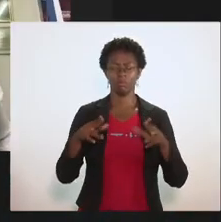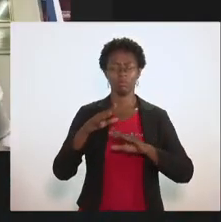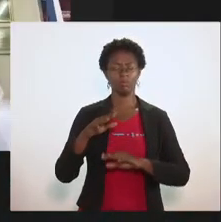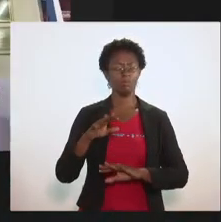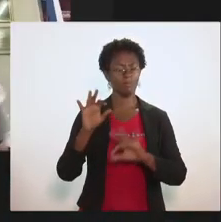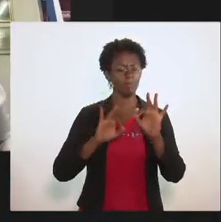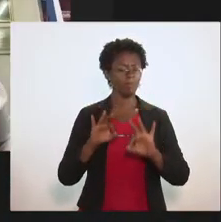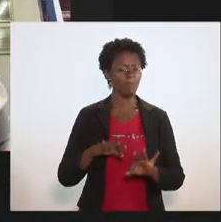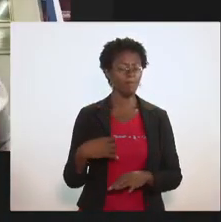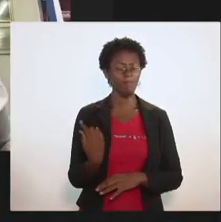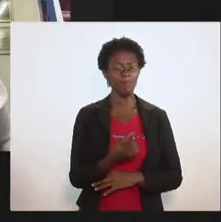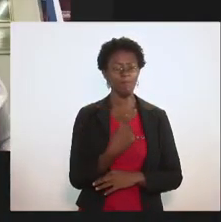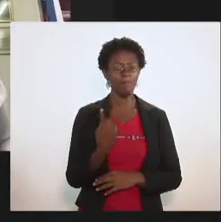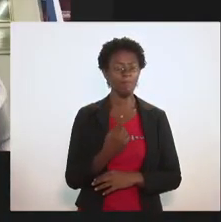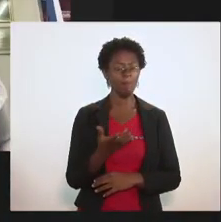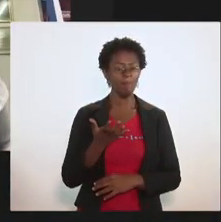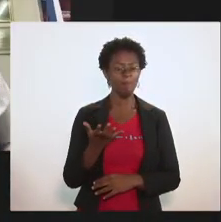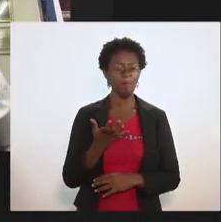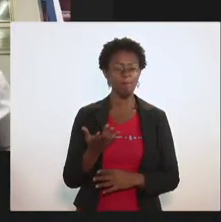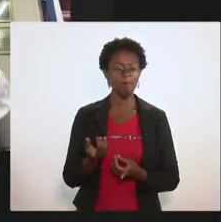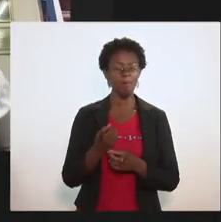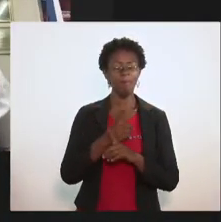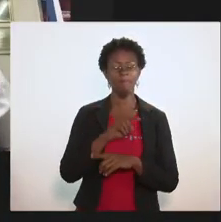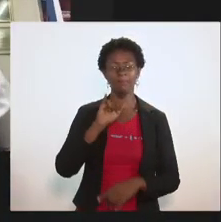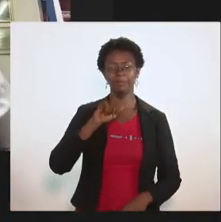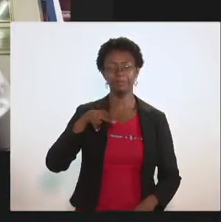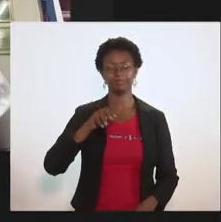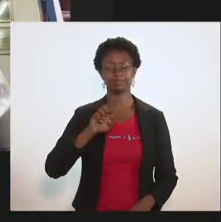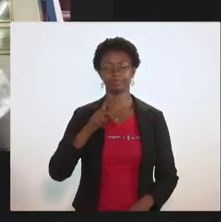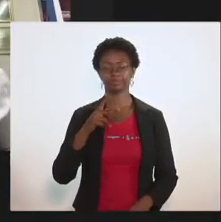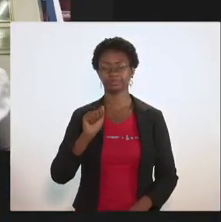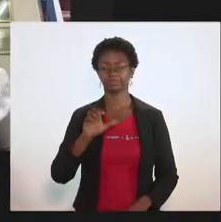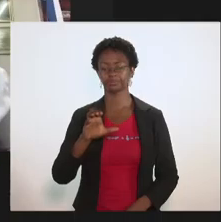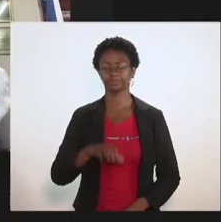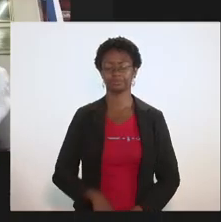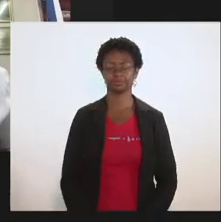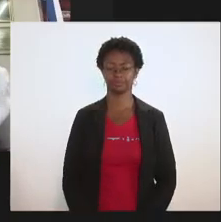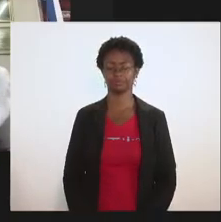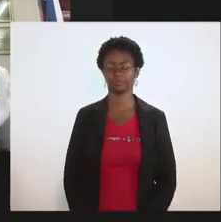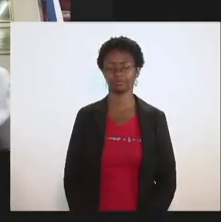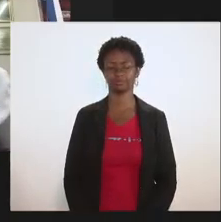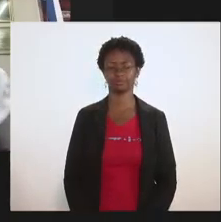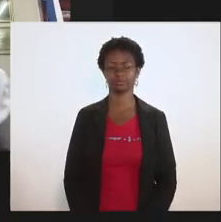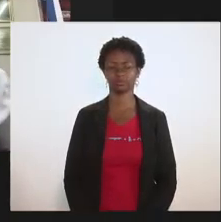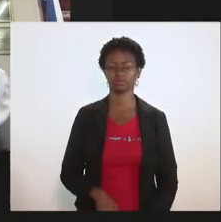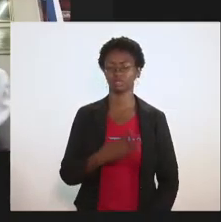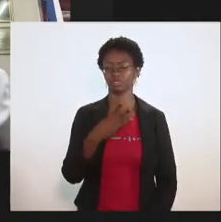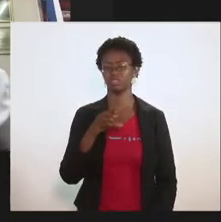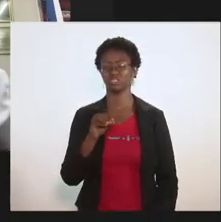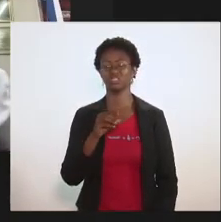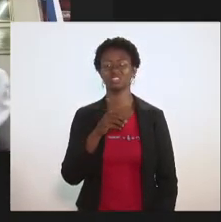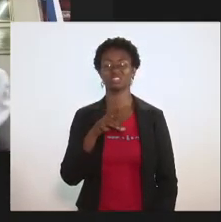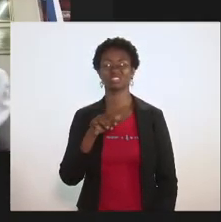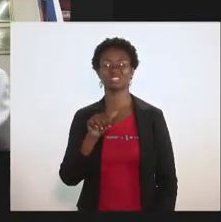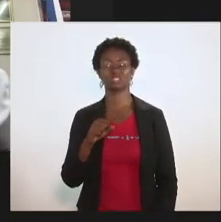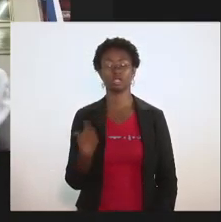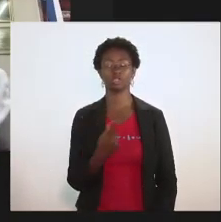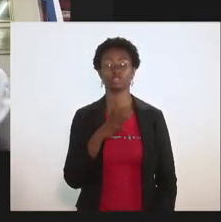O parecer, eu queria fazer uma proposta, deputado Luiz Paulo. É apenas uma proposta que eu quero colocar em votação, Vossa